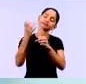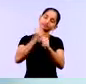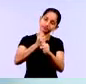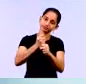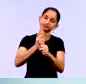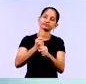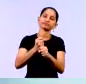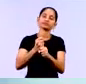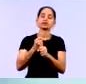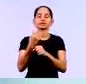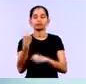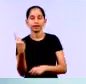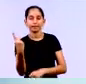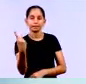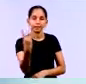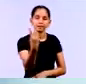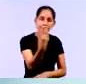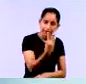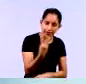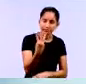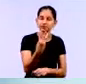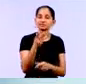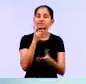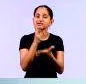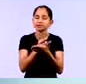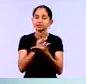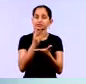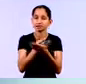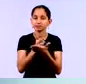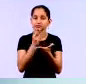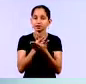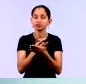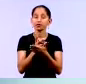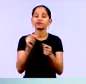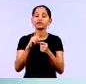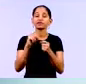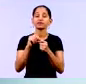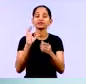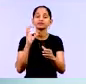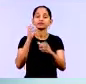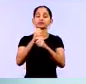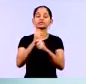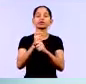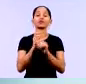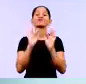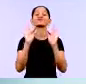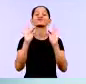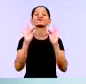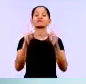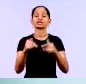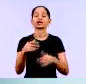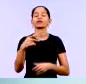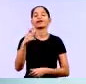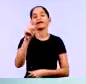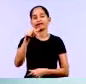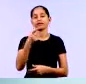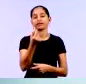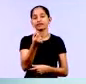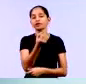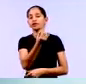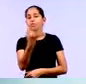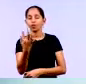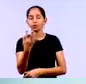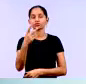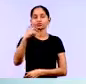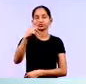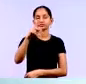peças, de mão de obra, materiais e custo indireto, eu tenho o custo da produção. Custo